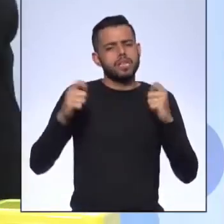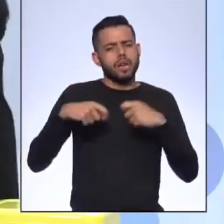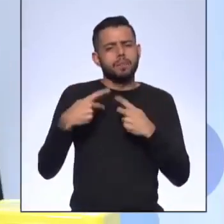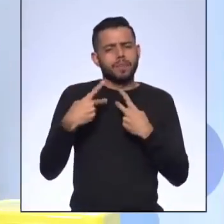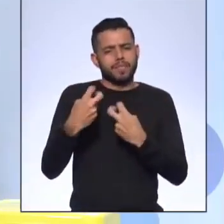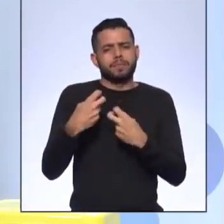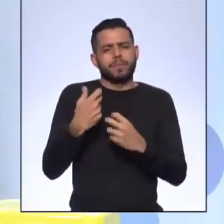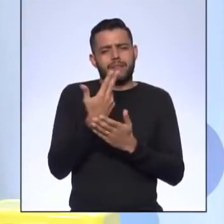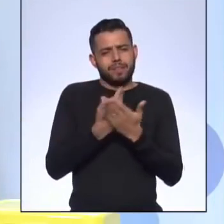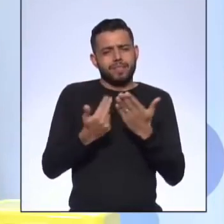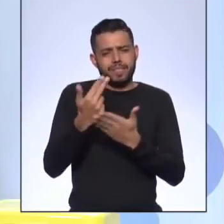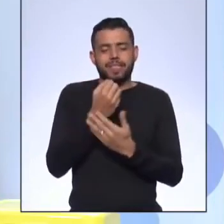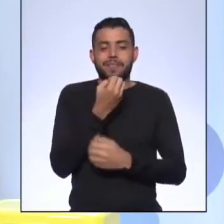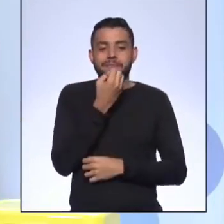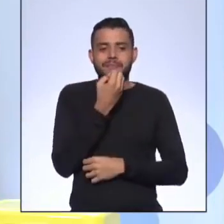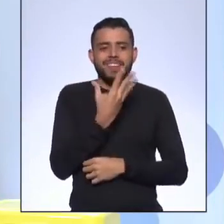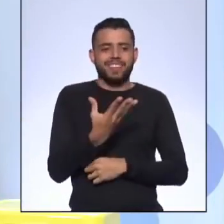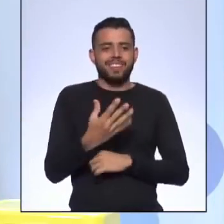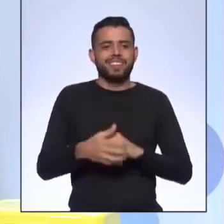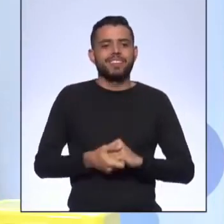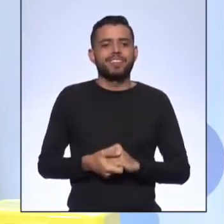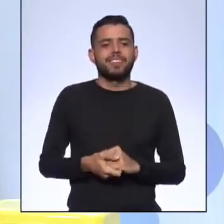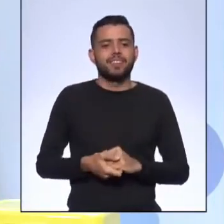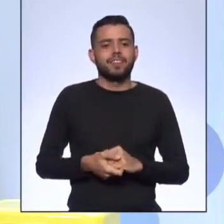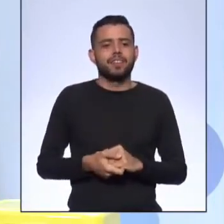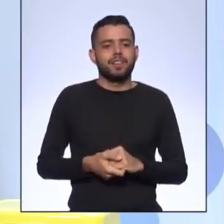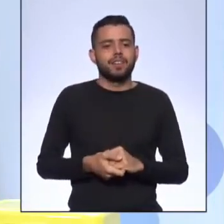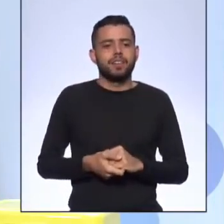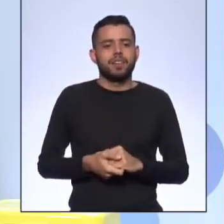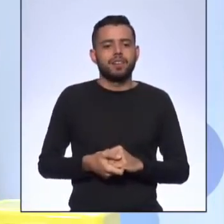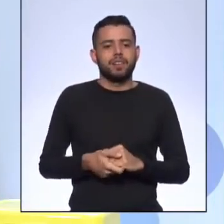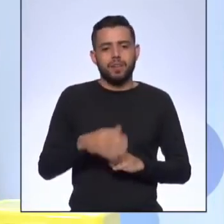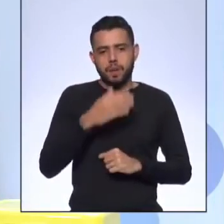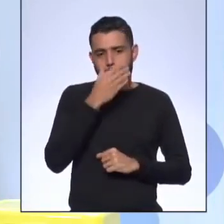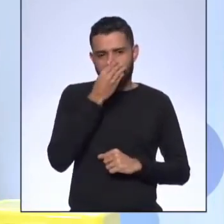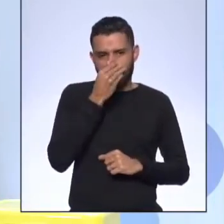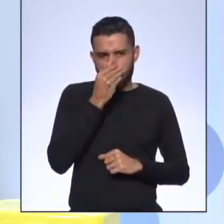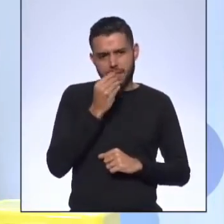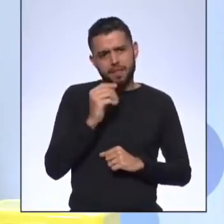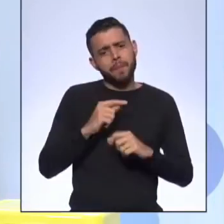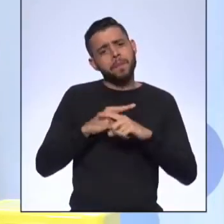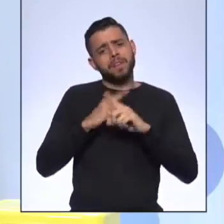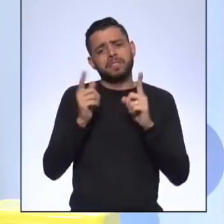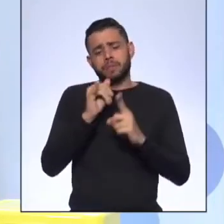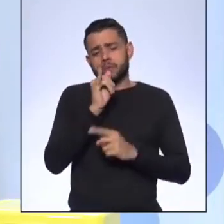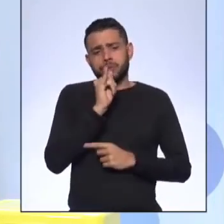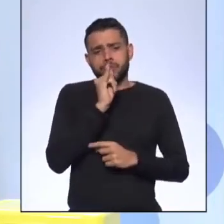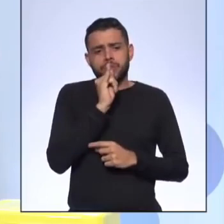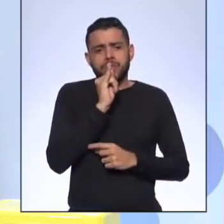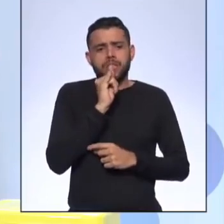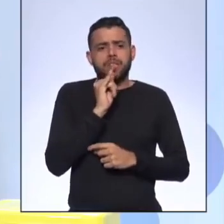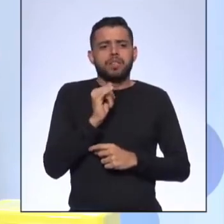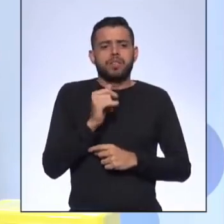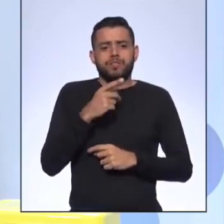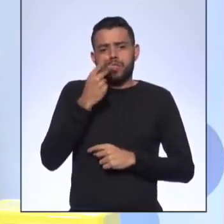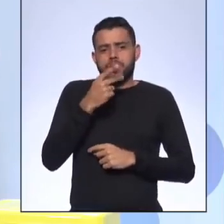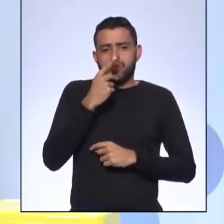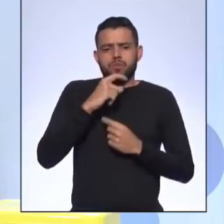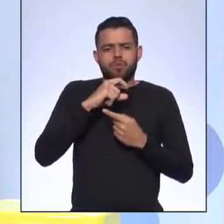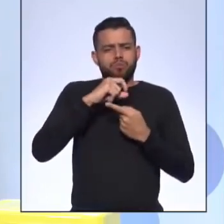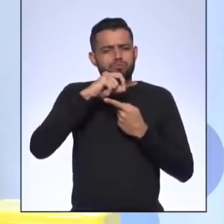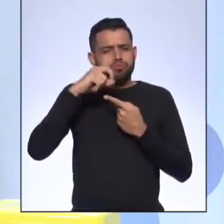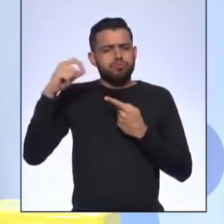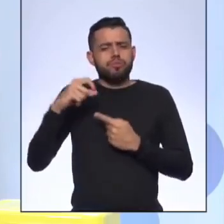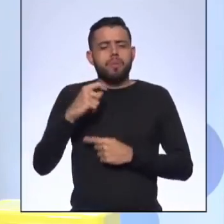bem, né, gente? Só que... Então, mas é aleatório, tá, gente? Então, eu estou dizendo aqui que esses gametas masculinos